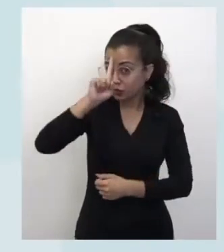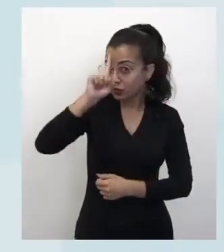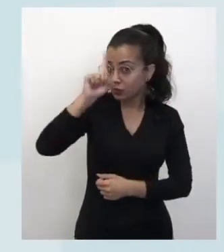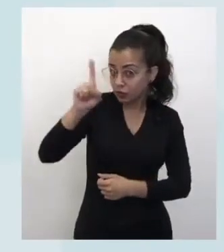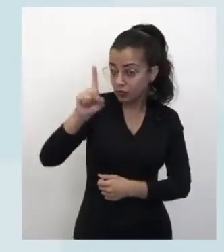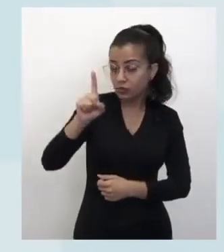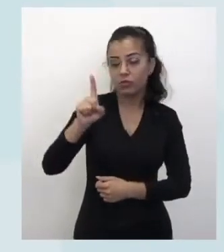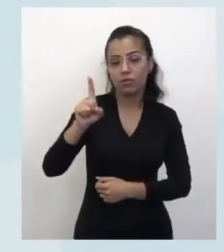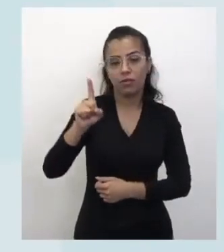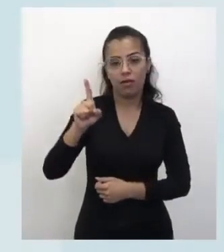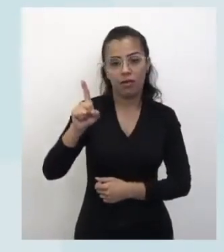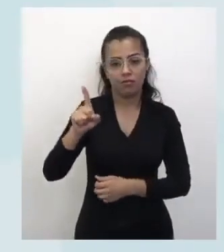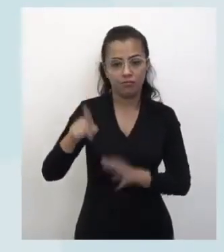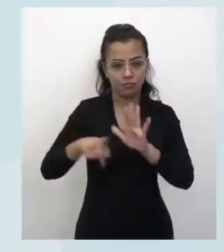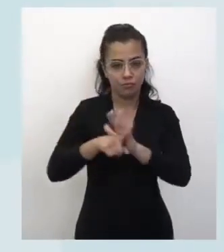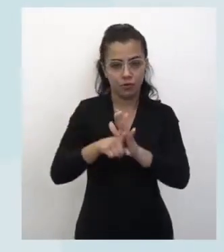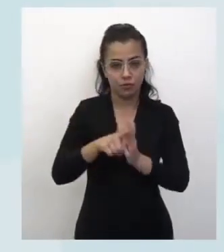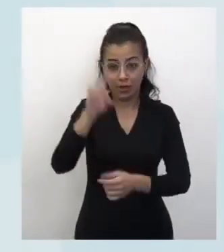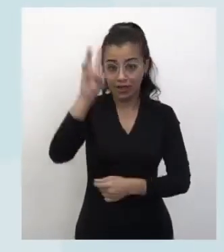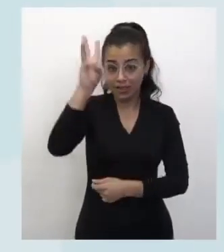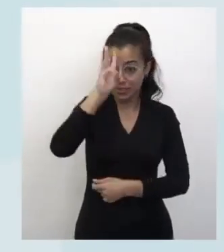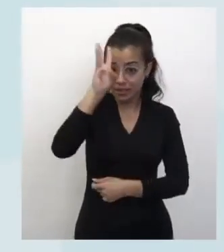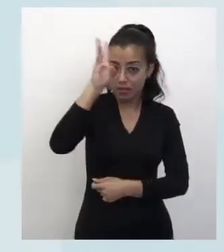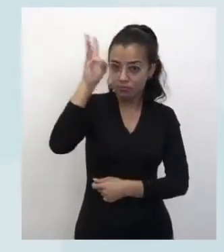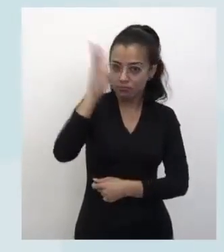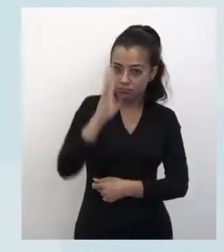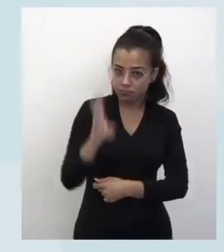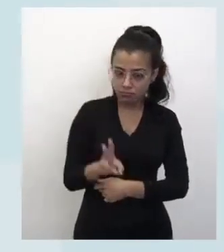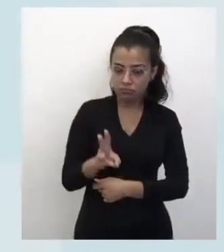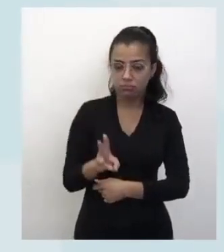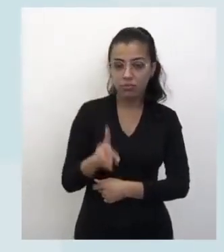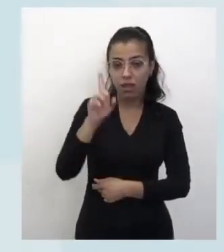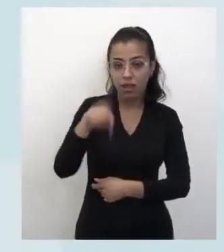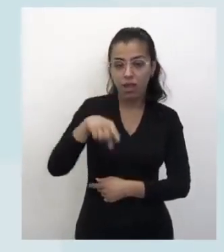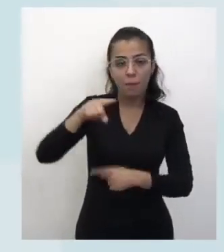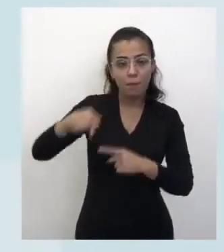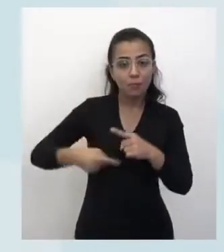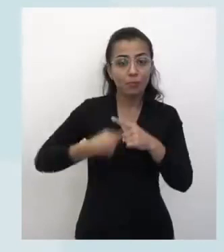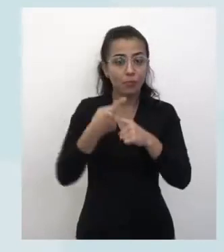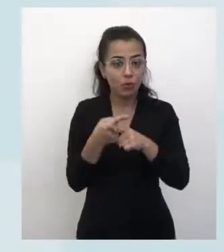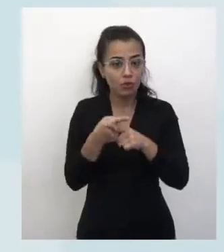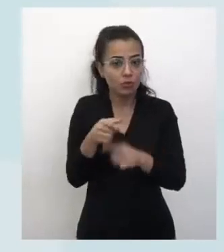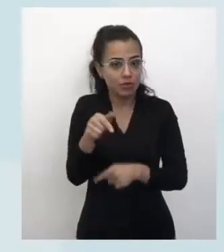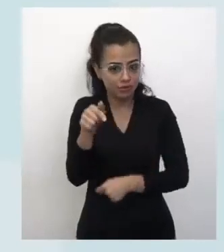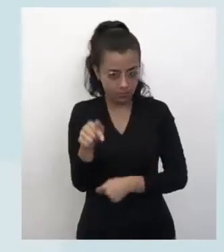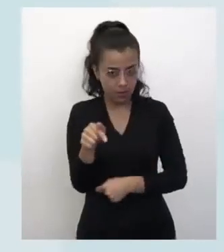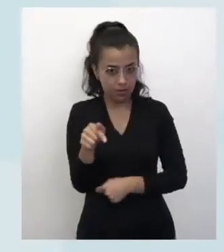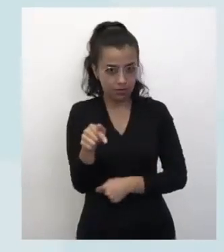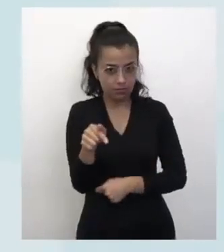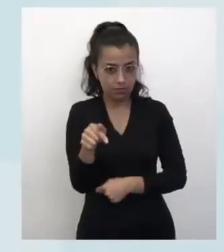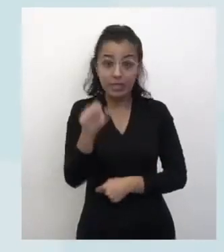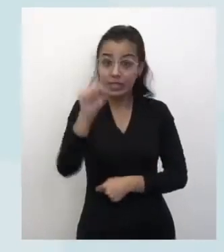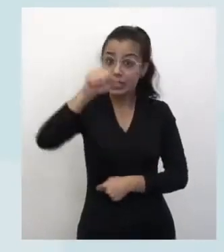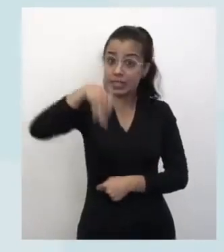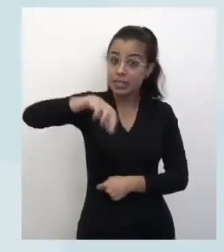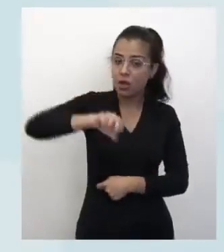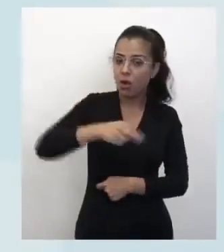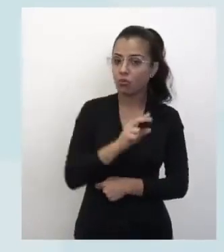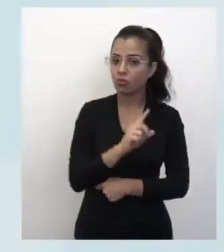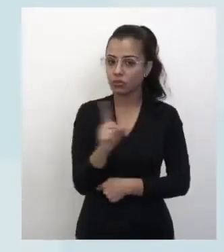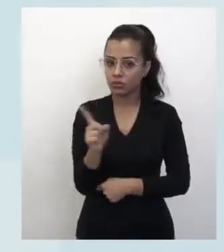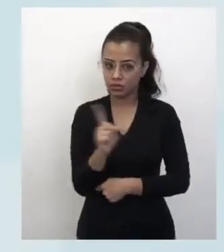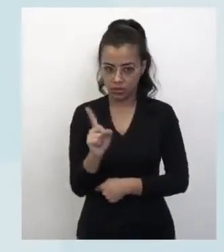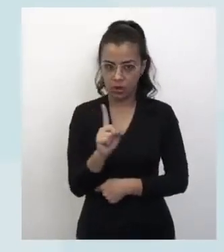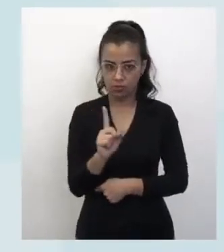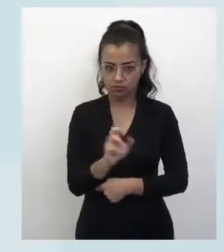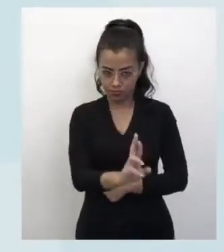das terças-feiras são múltiplos de 7? A pergunta é sim ou não. Então, desculpa, a resposta